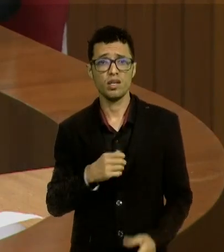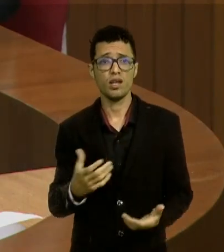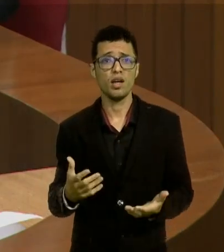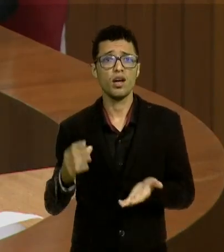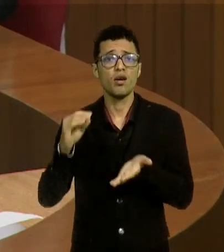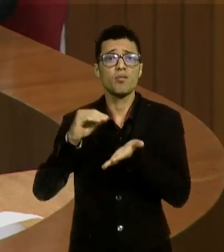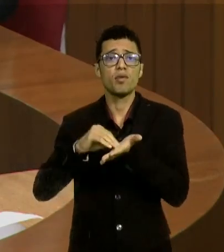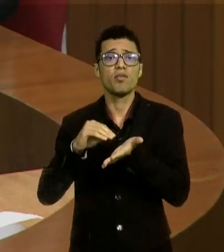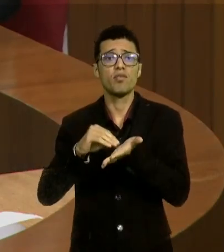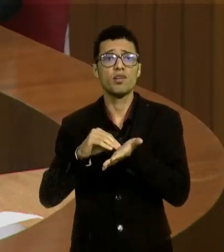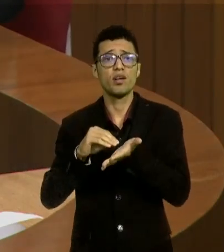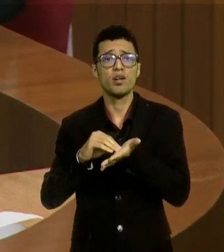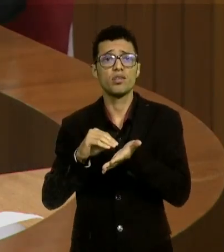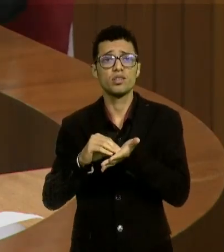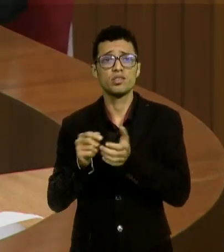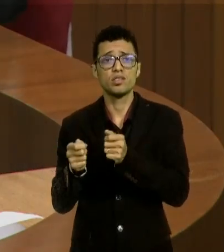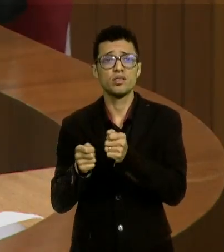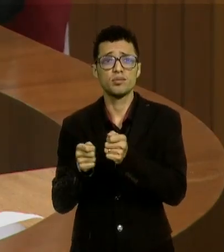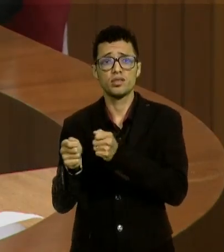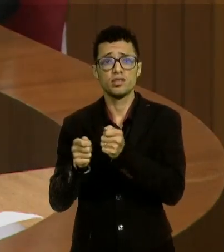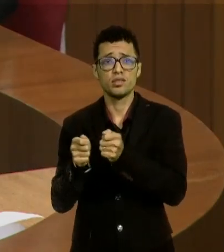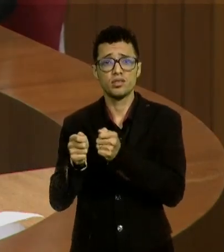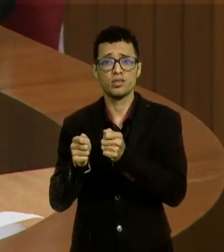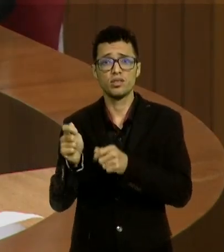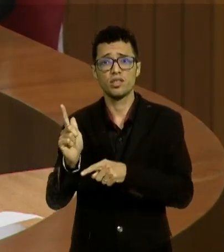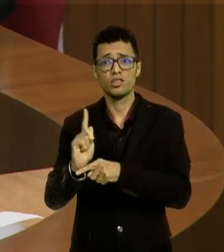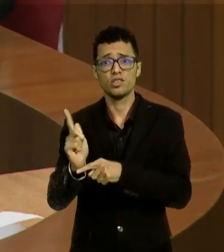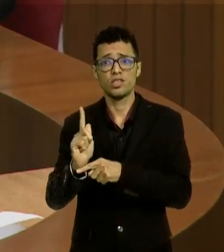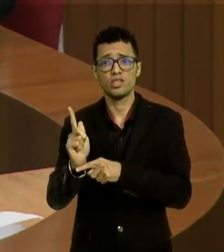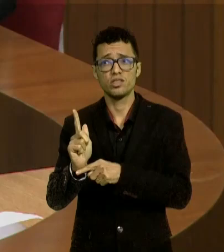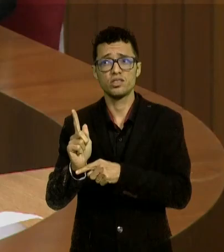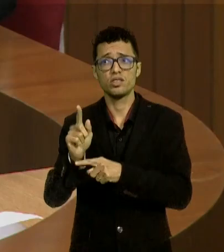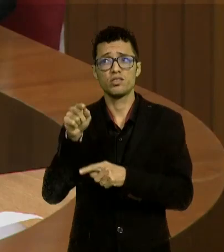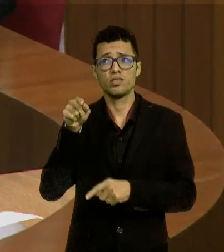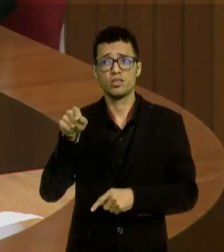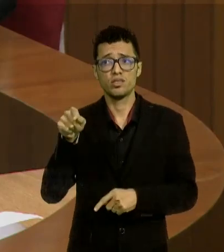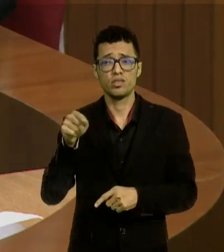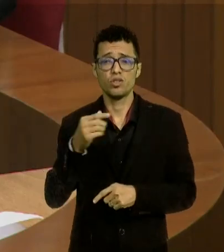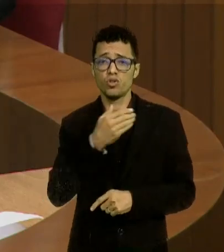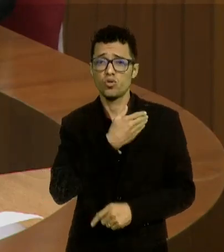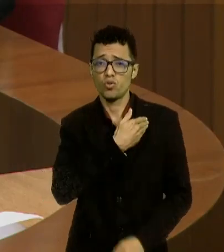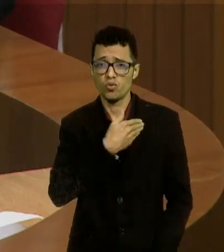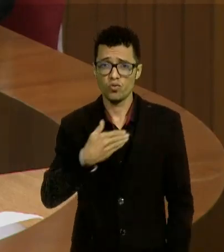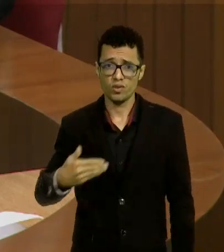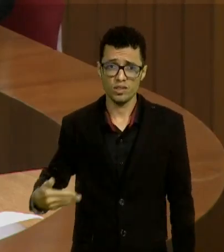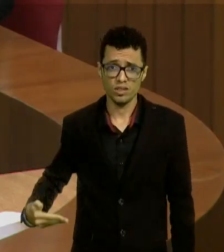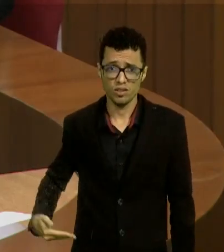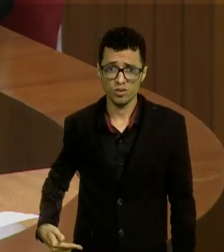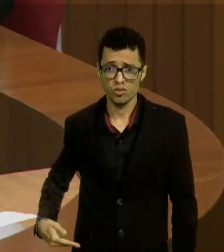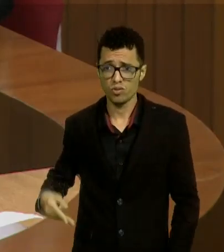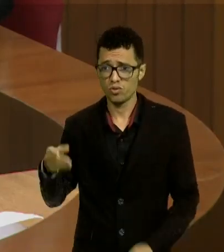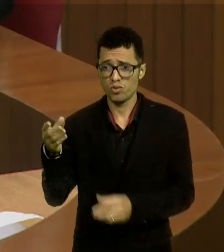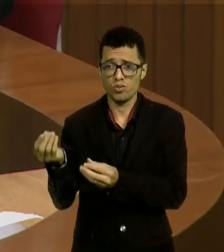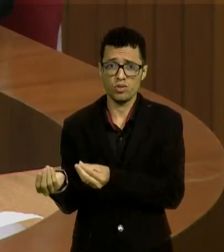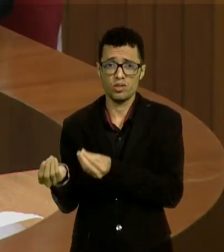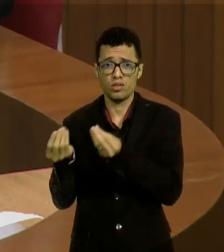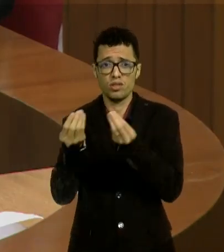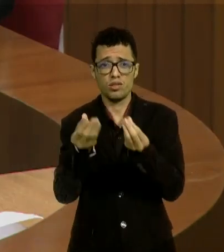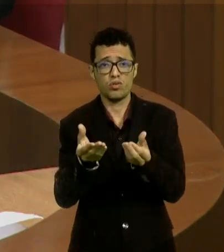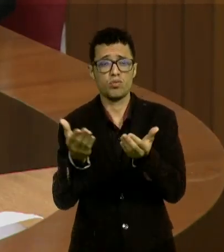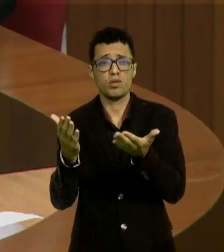administração da gestão local que o governador de boa fé entregou para algumas